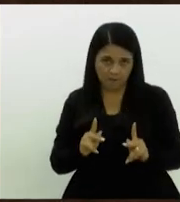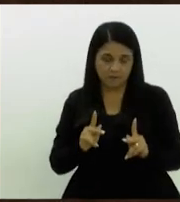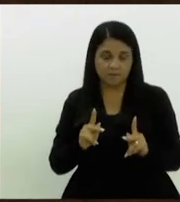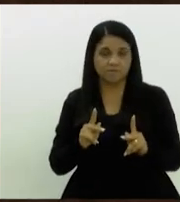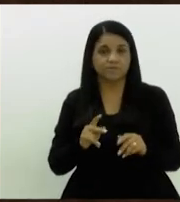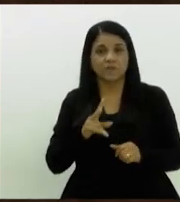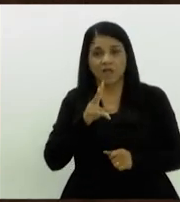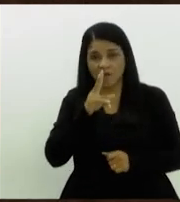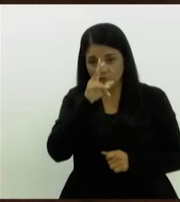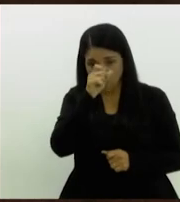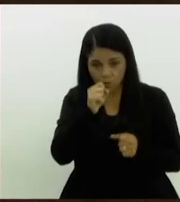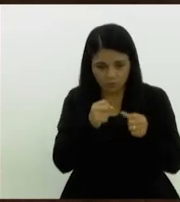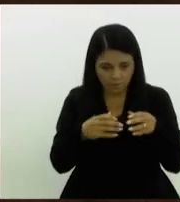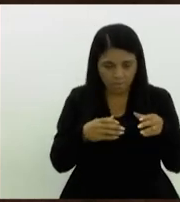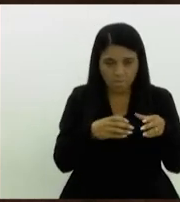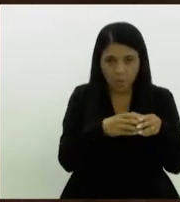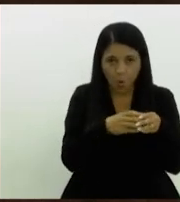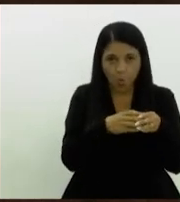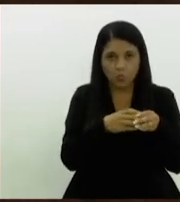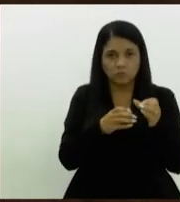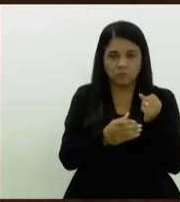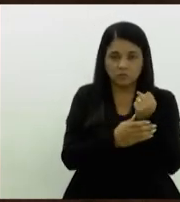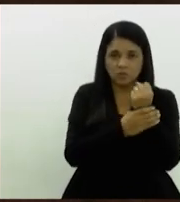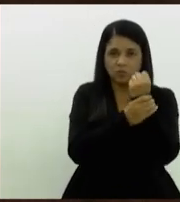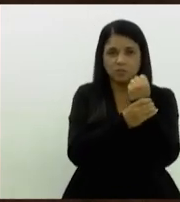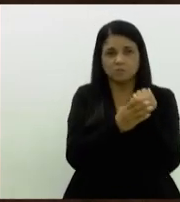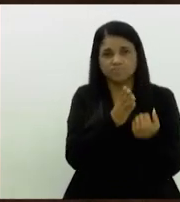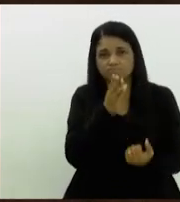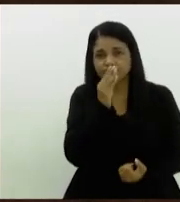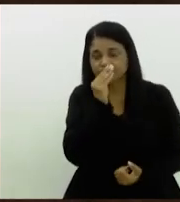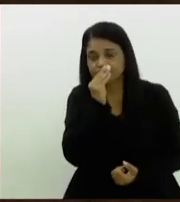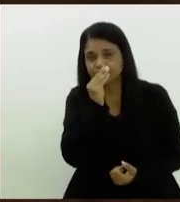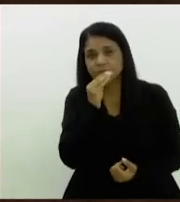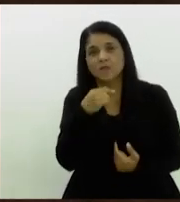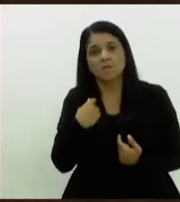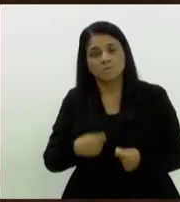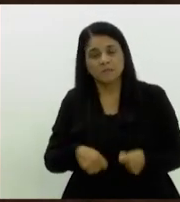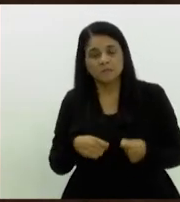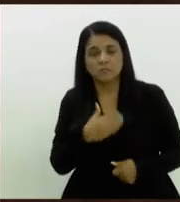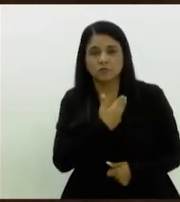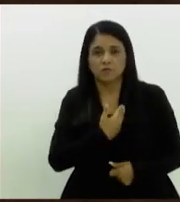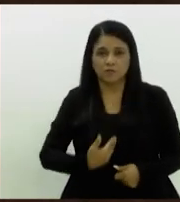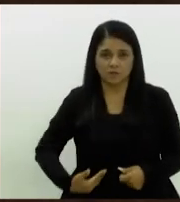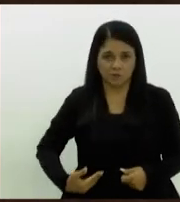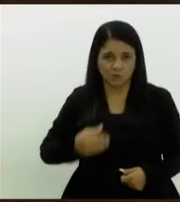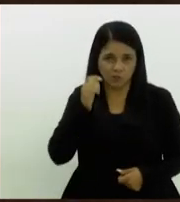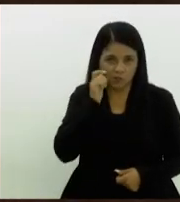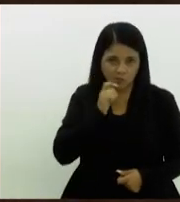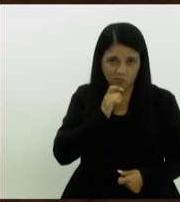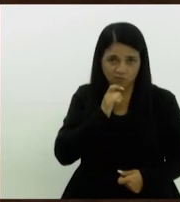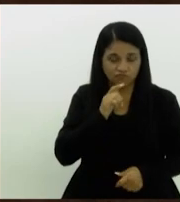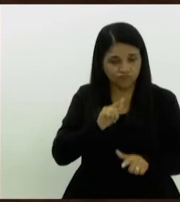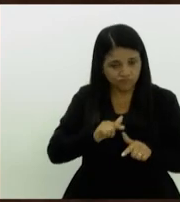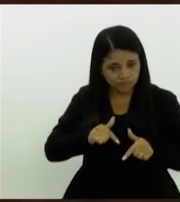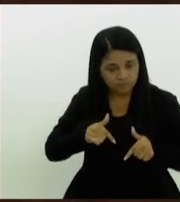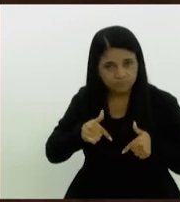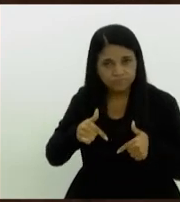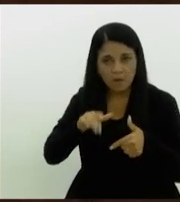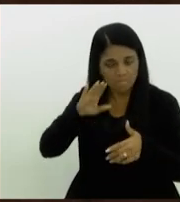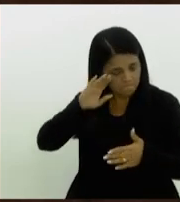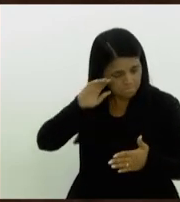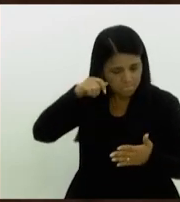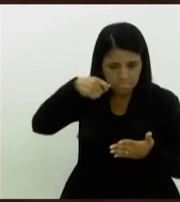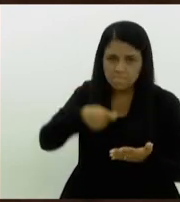de segurança silenciam, e é preciso, governador, que o senhor tome uma providência enérgica